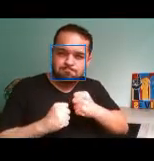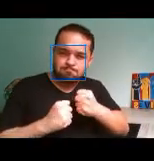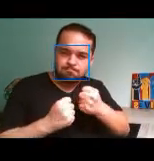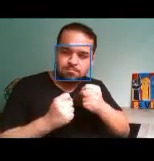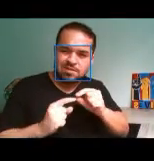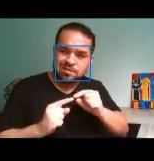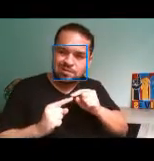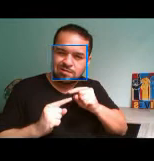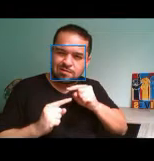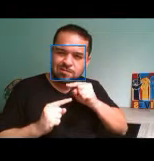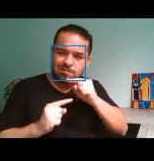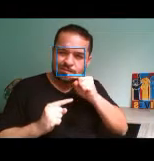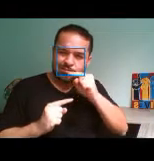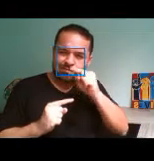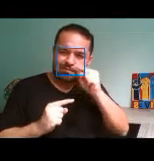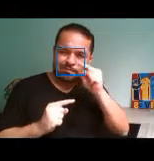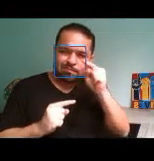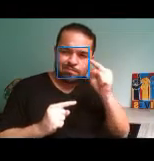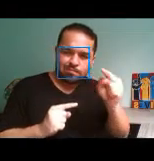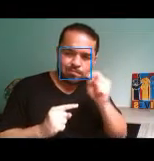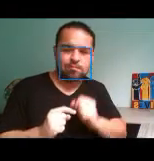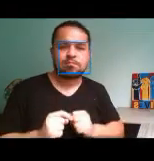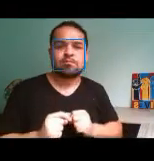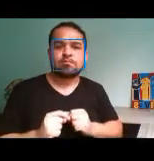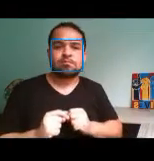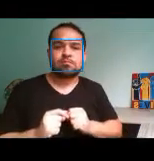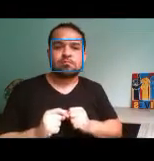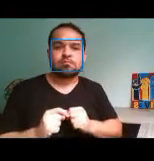ser tenso, veja como é tenso.